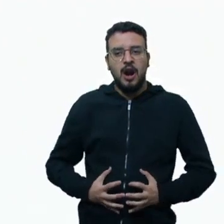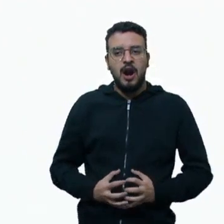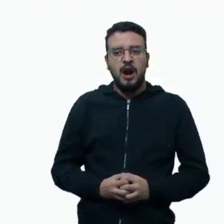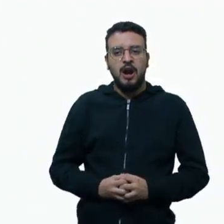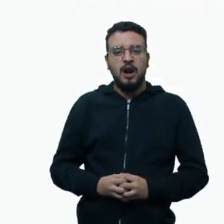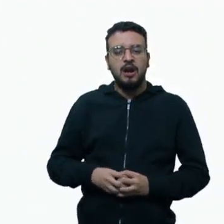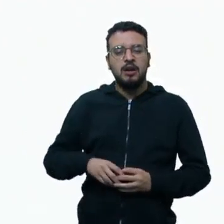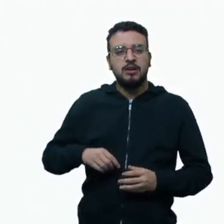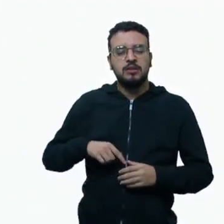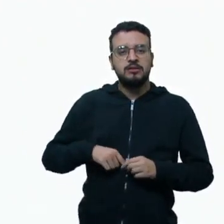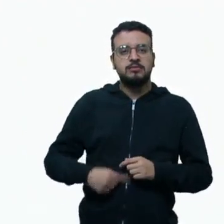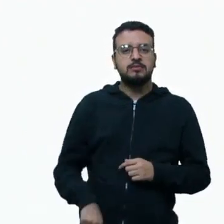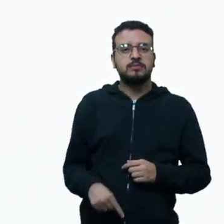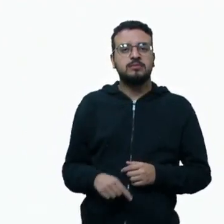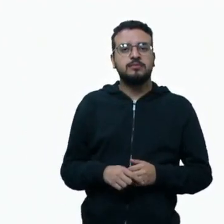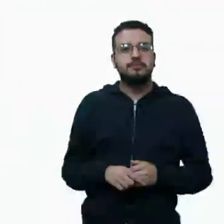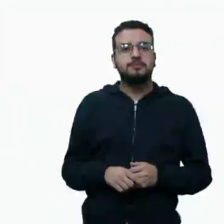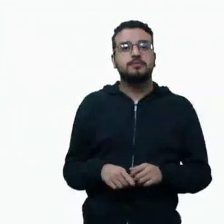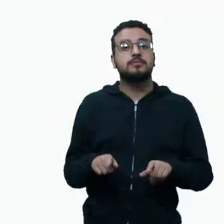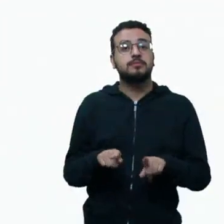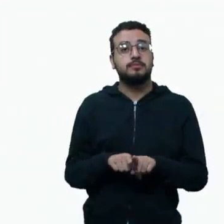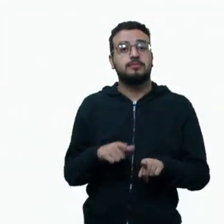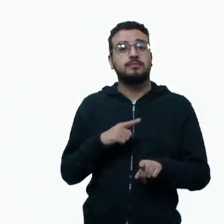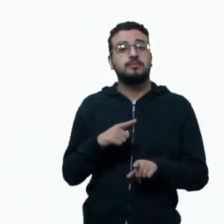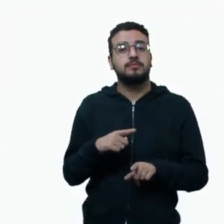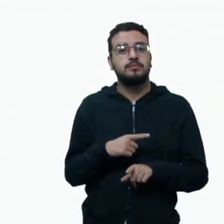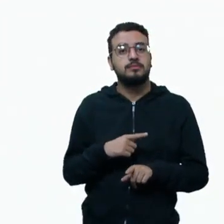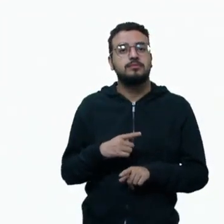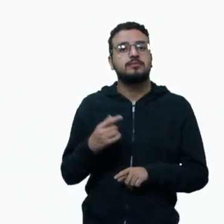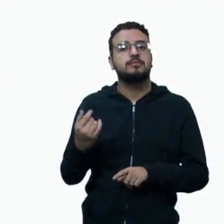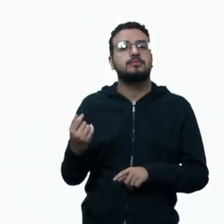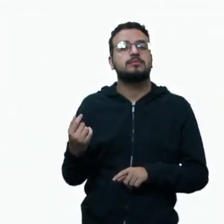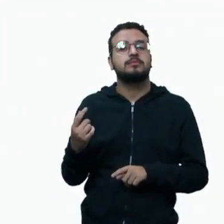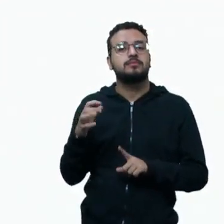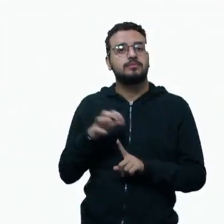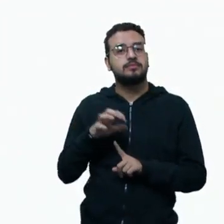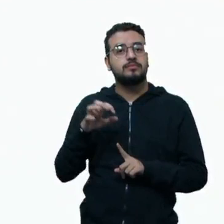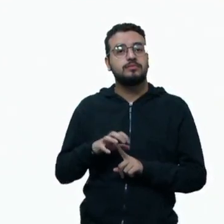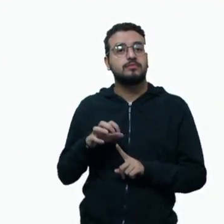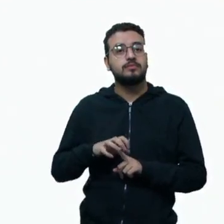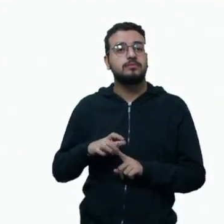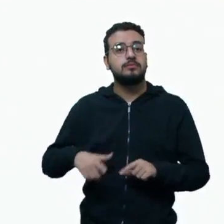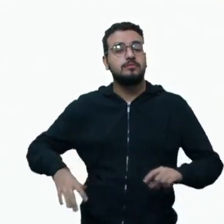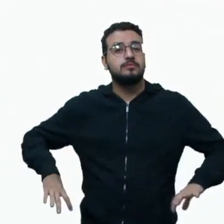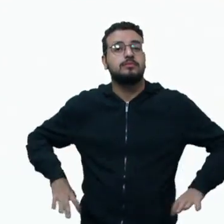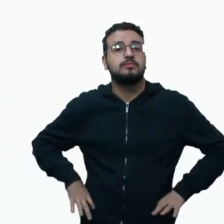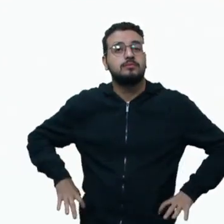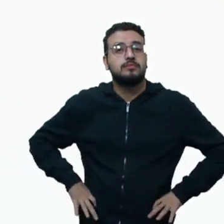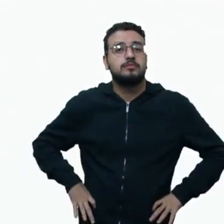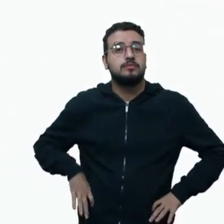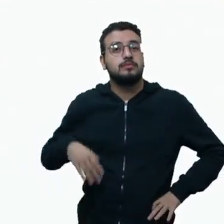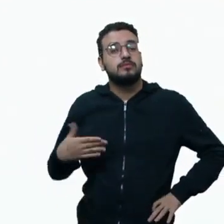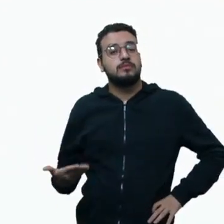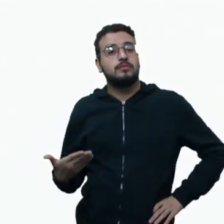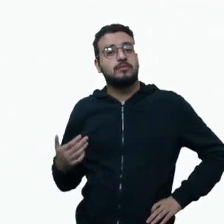plexo lombosacral. Além disso, existe uma grande influência no quadril. Então, a gente pode